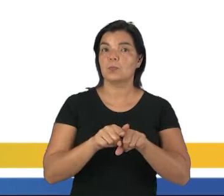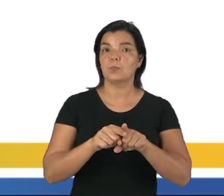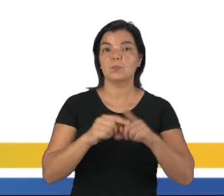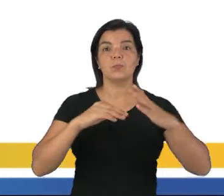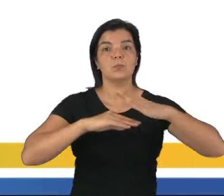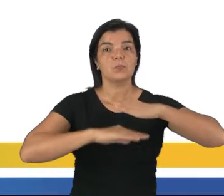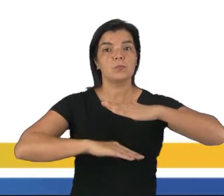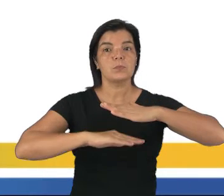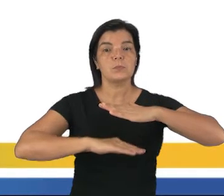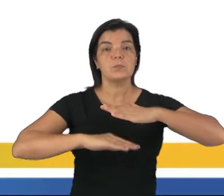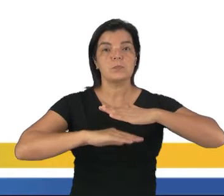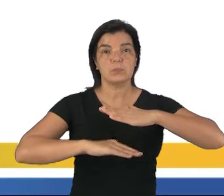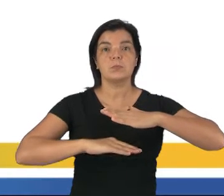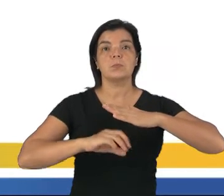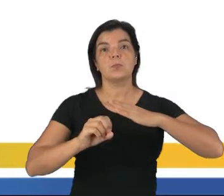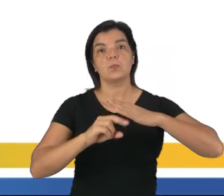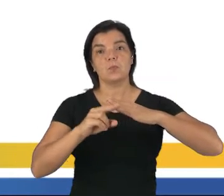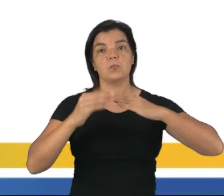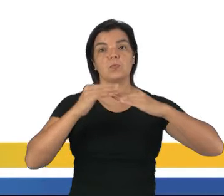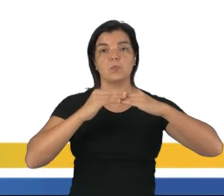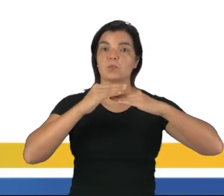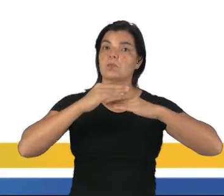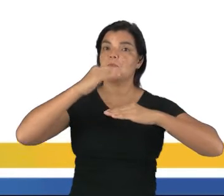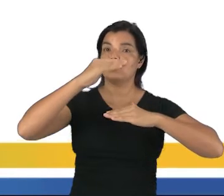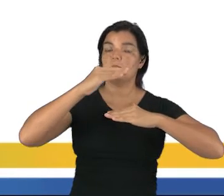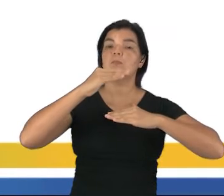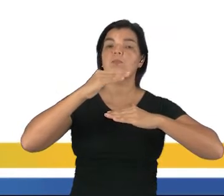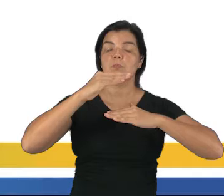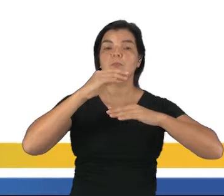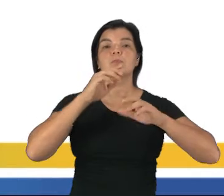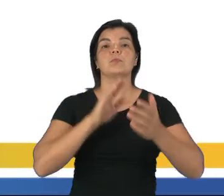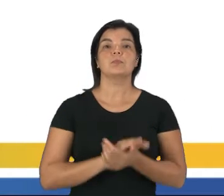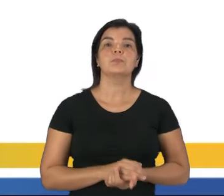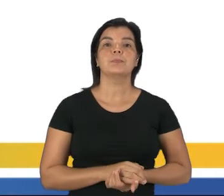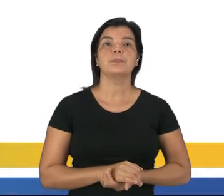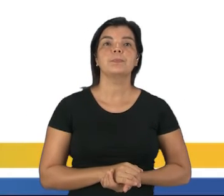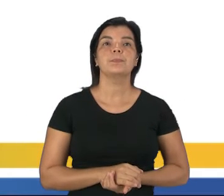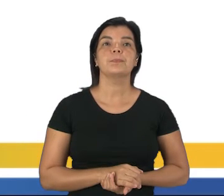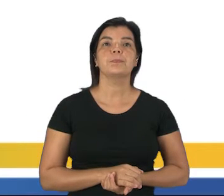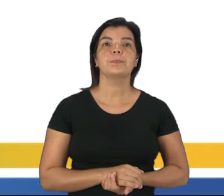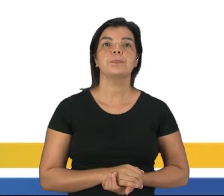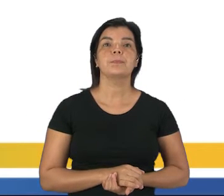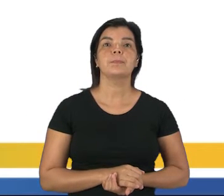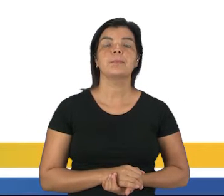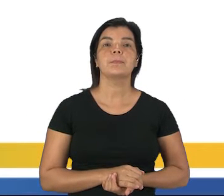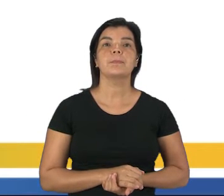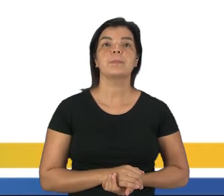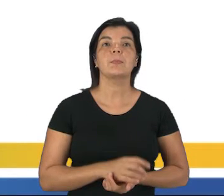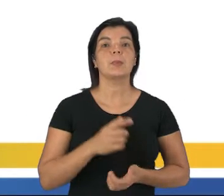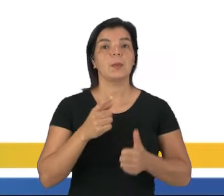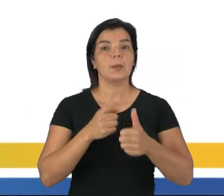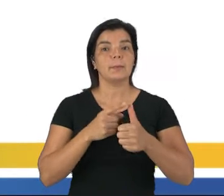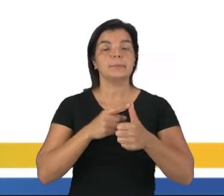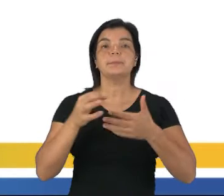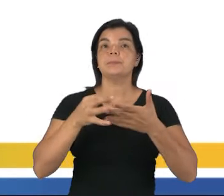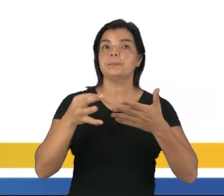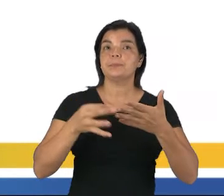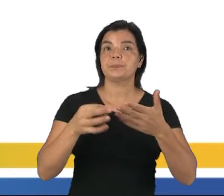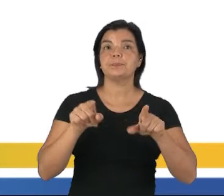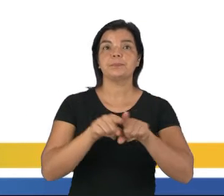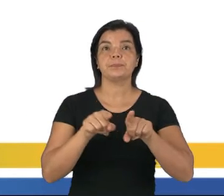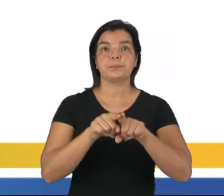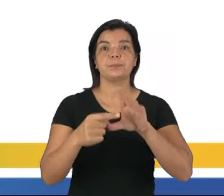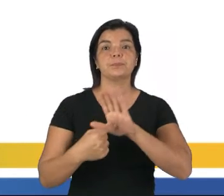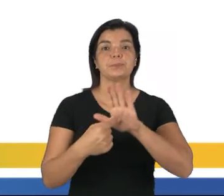mais baixo da parábola ou o ponto mais alto da parábola. Então, voltando aqui para aquele primeiro elemento, o ponto em que a